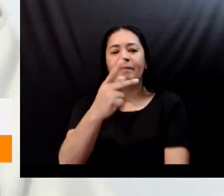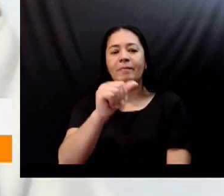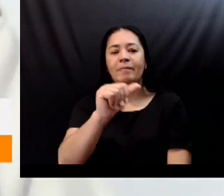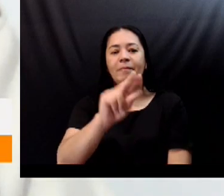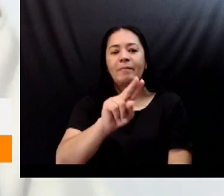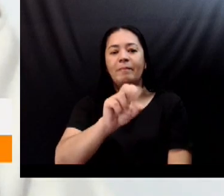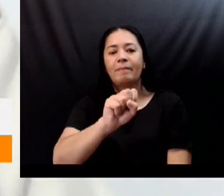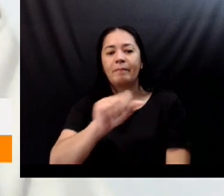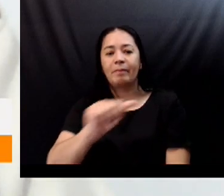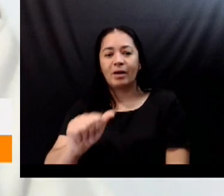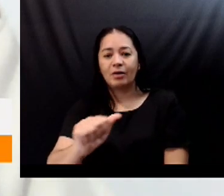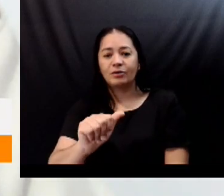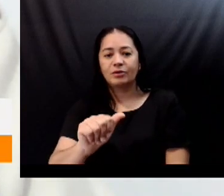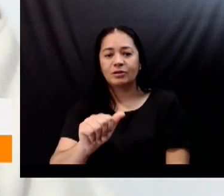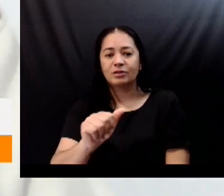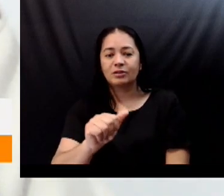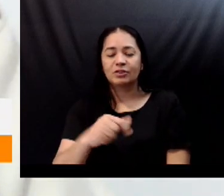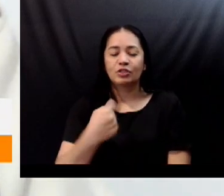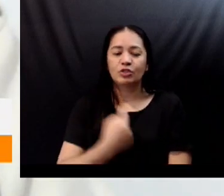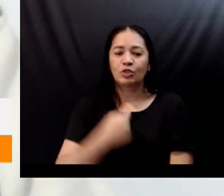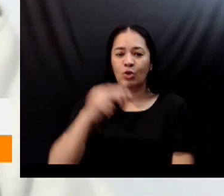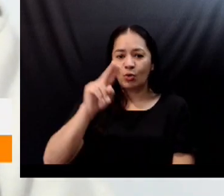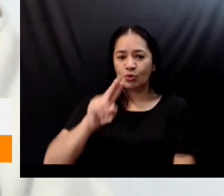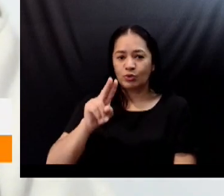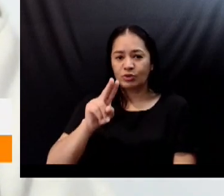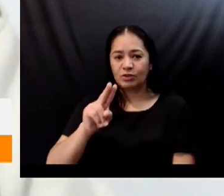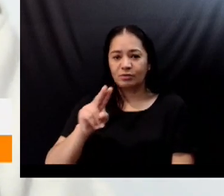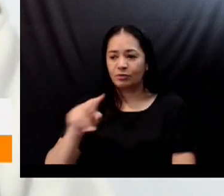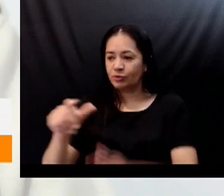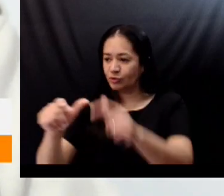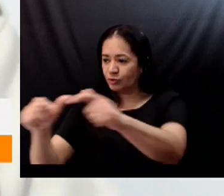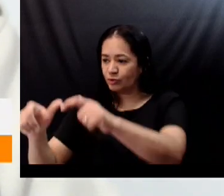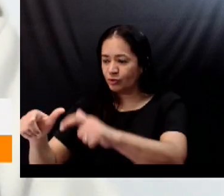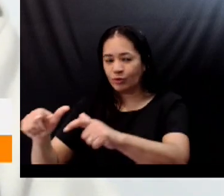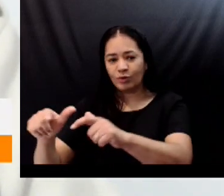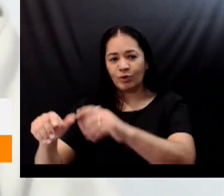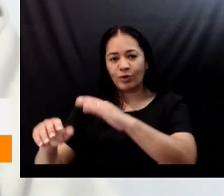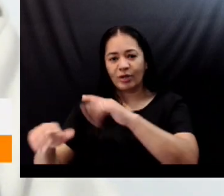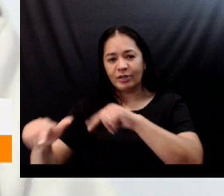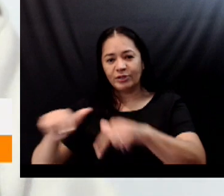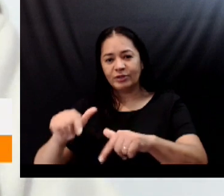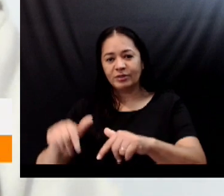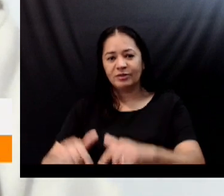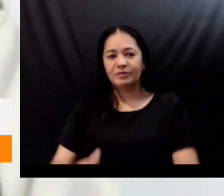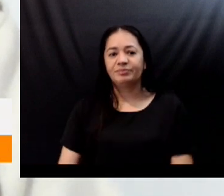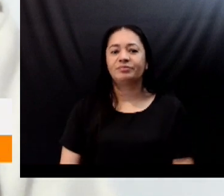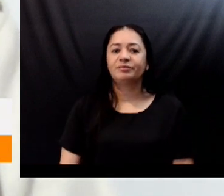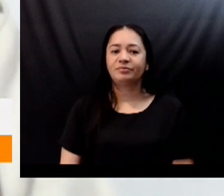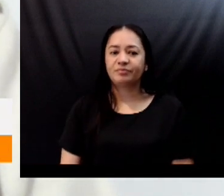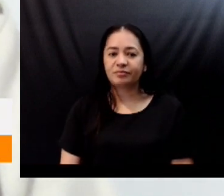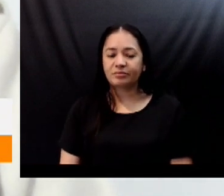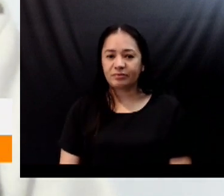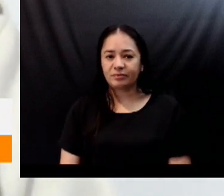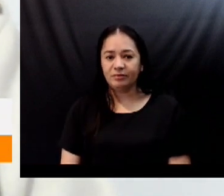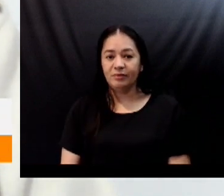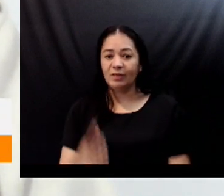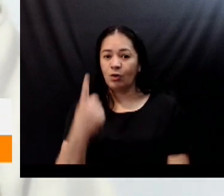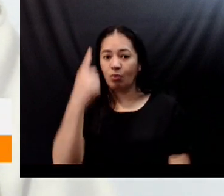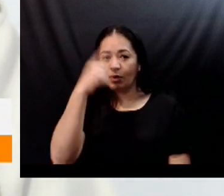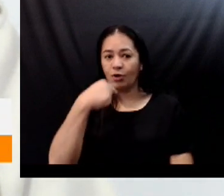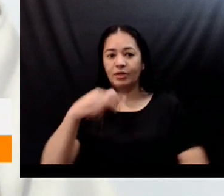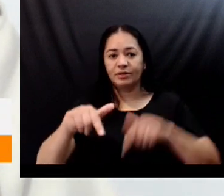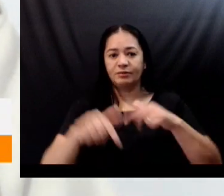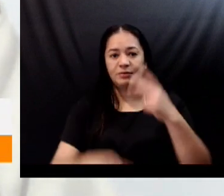coisa que a gente usa muito no ambiente corporativo. Então, a cada 90 minutos de trabalho, 2 ou 3